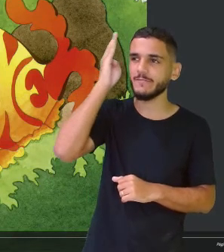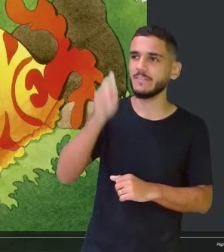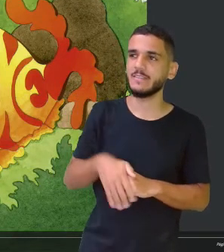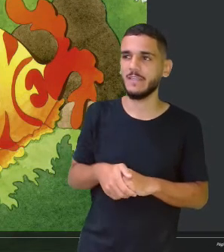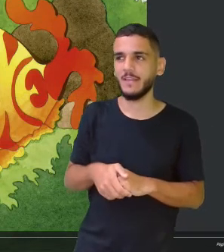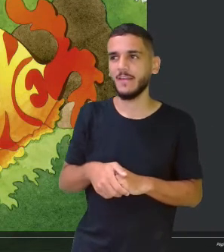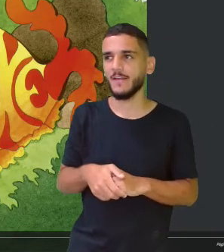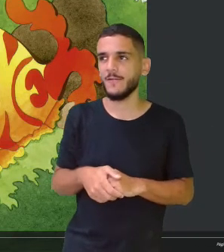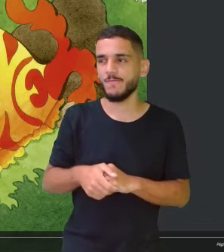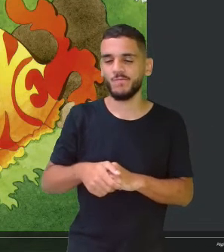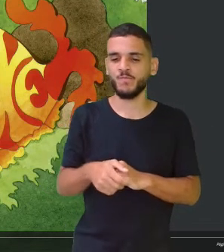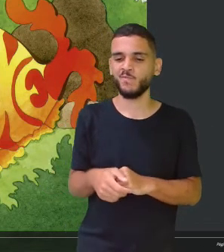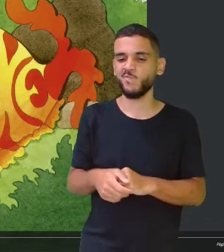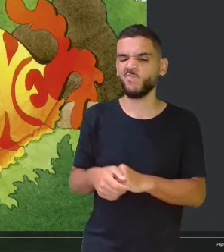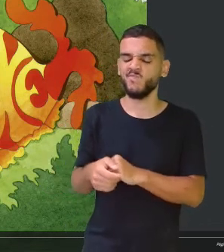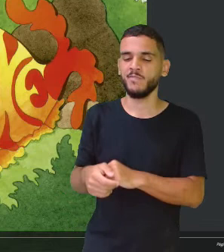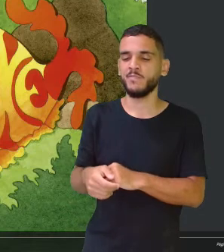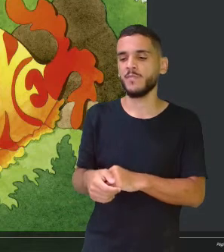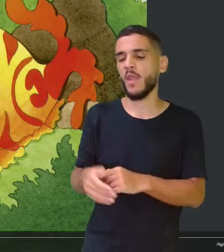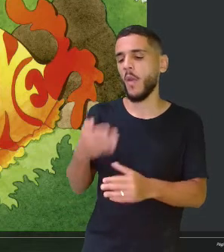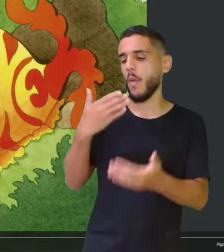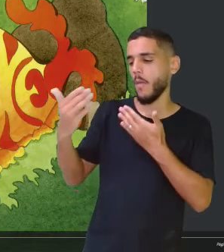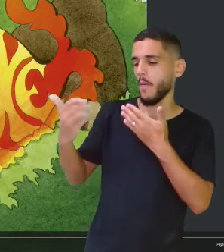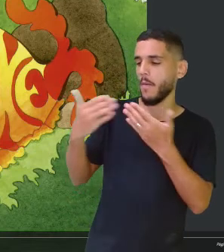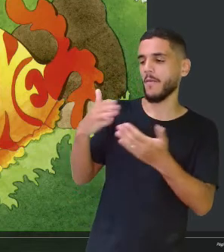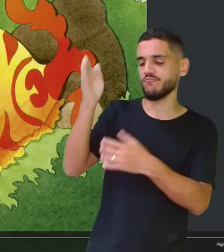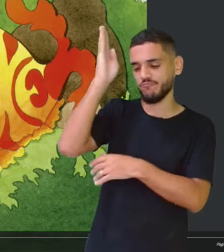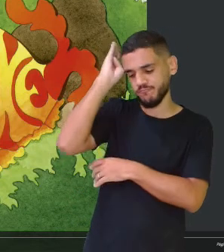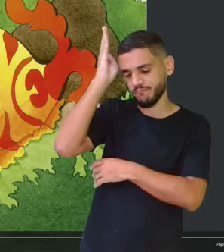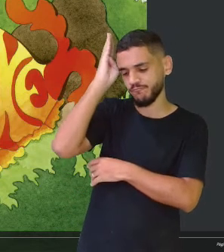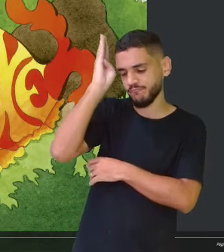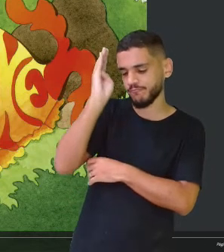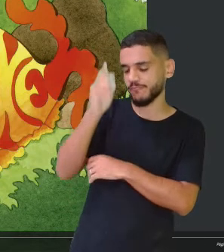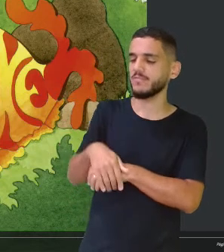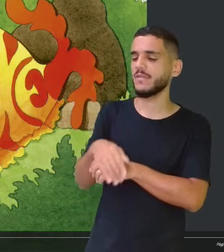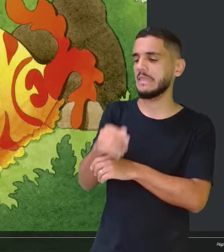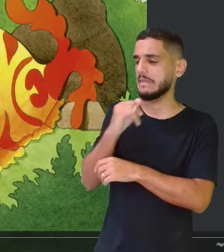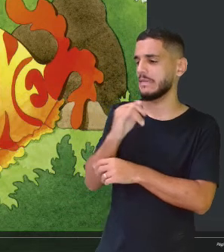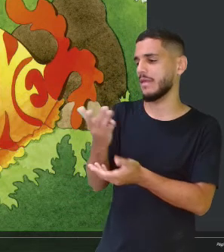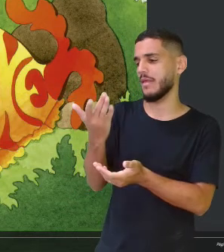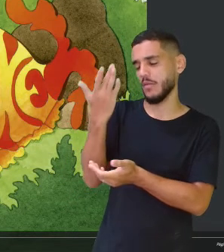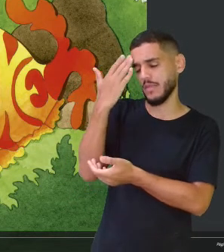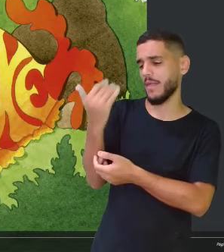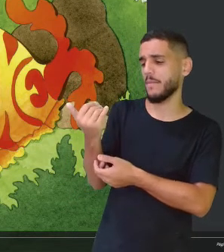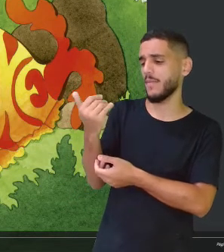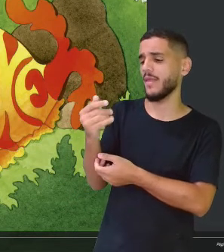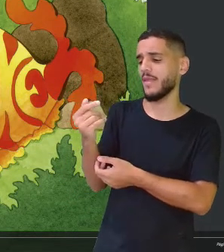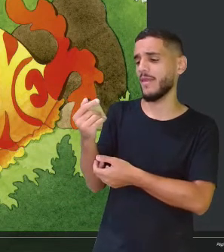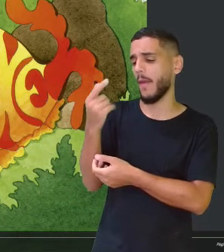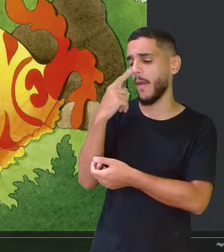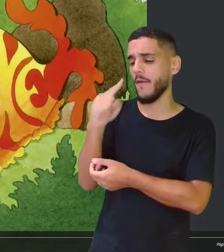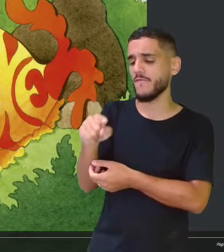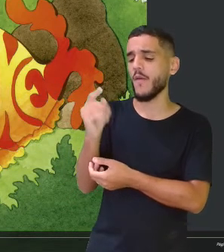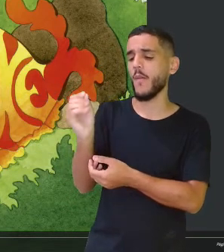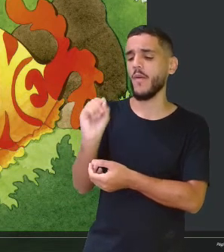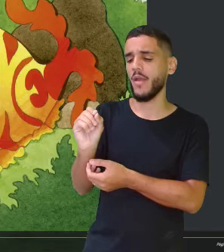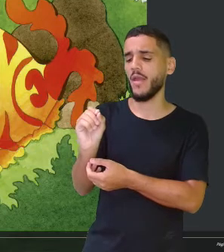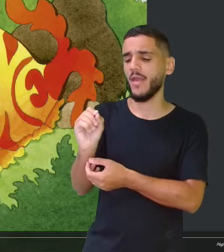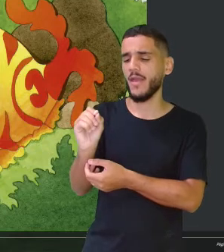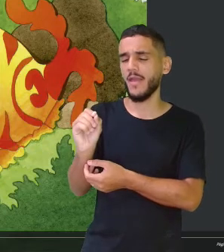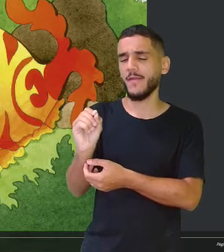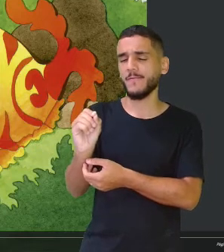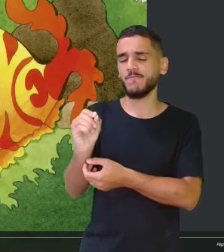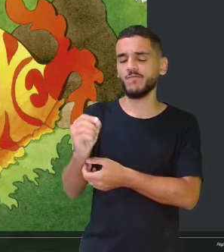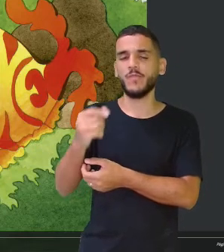maior facilidade e puxou papo com o peixe. Ouviu sua história, disse que não tinha visto o inho, só o Ico. Mas quem sabe